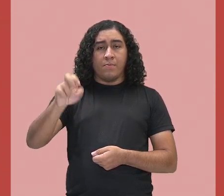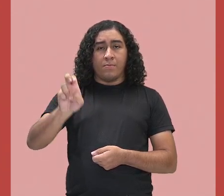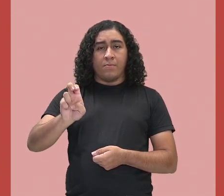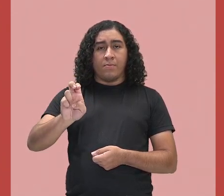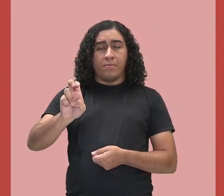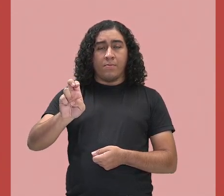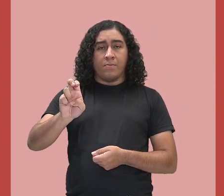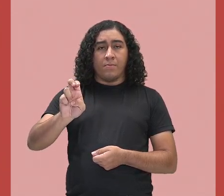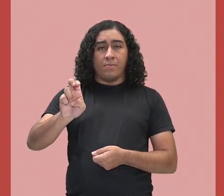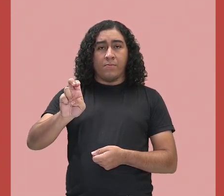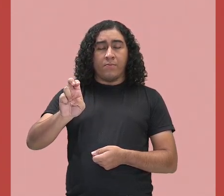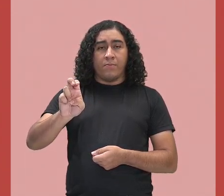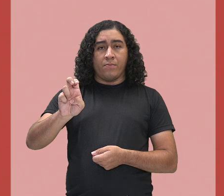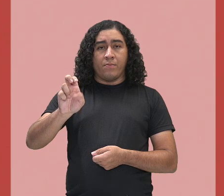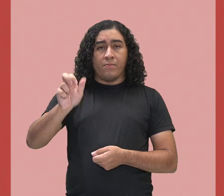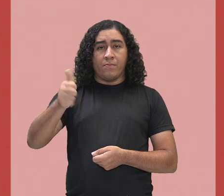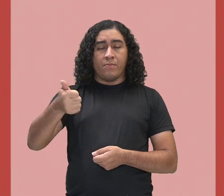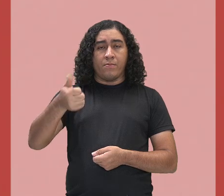15,